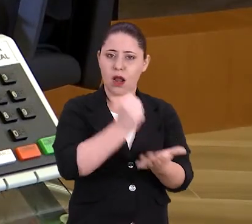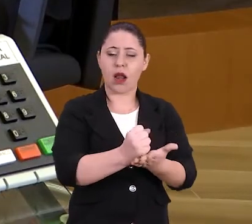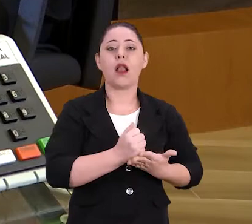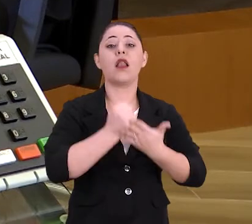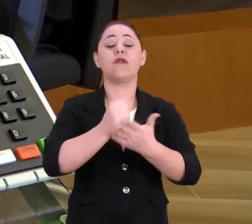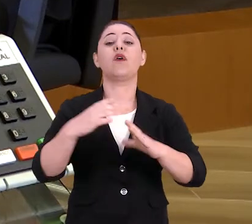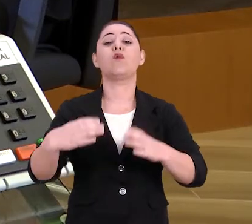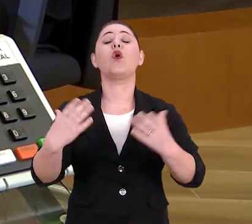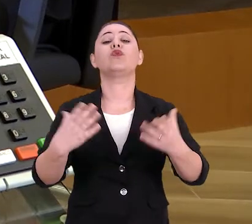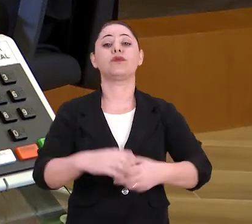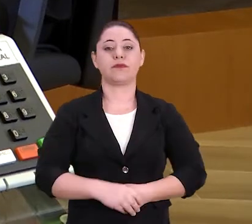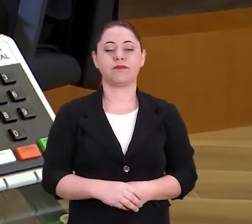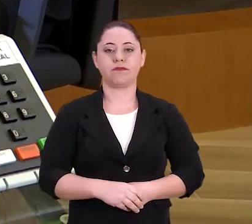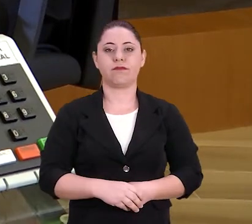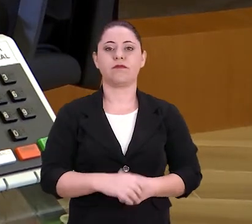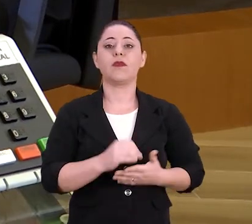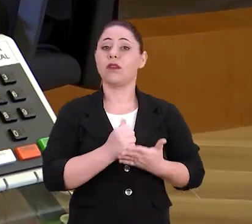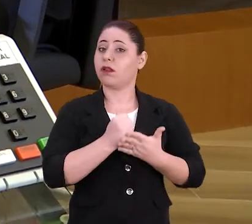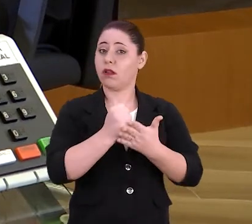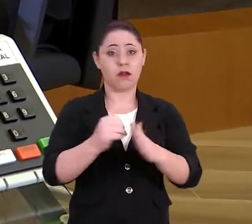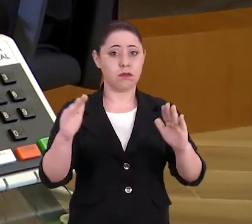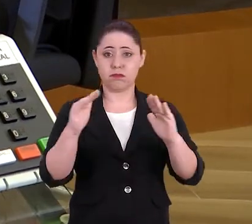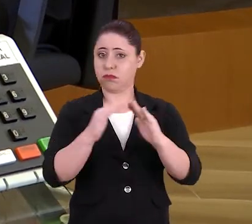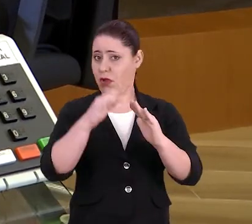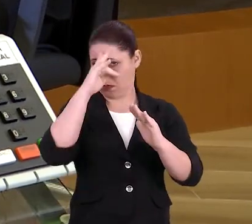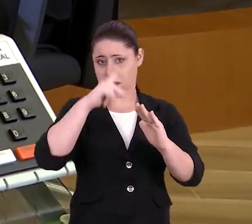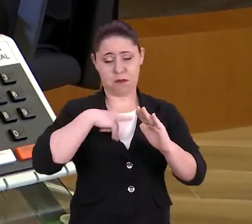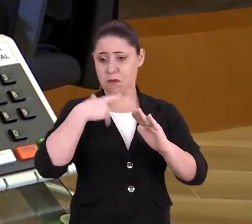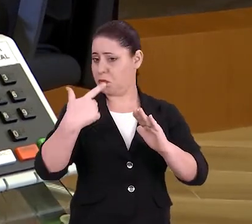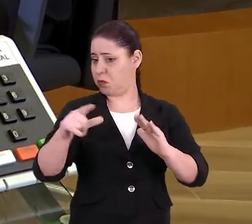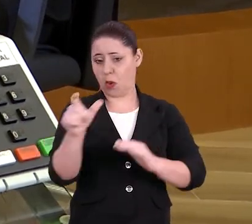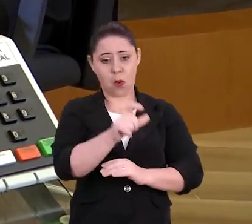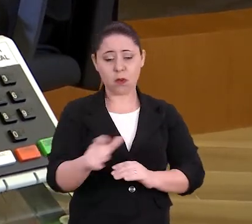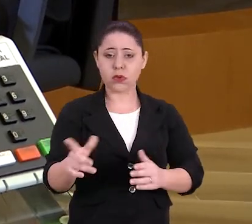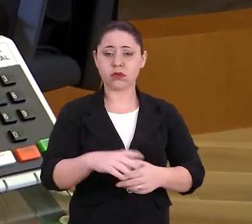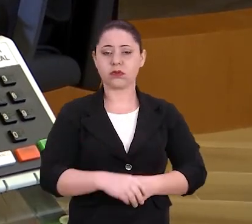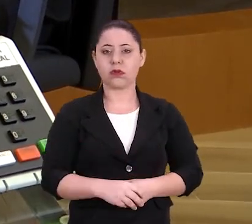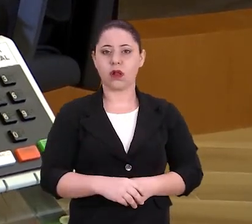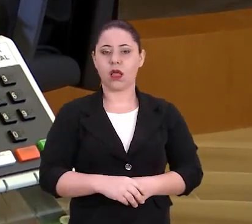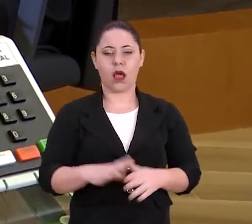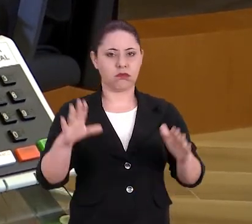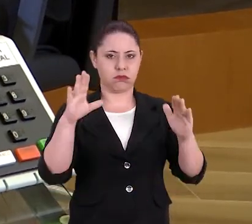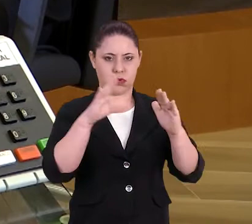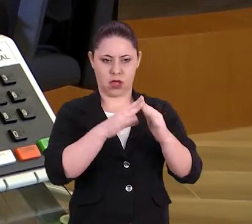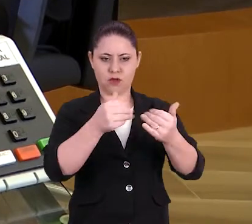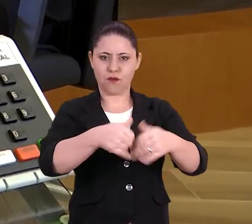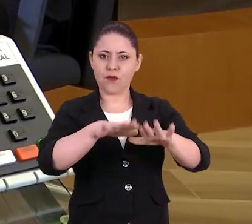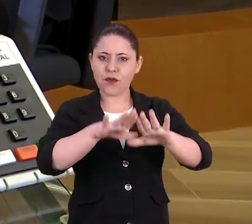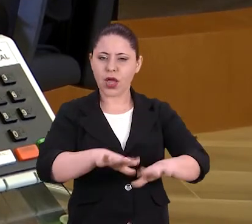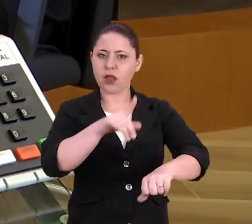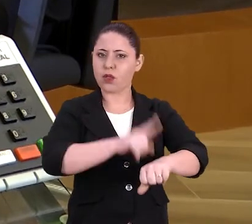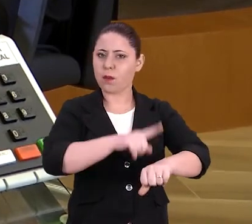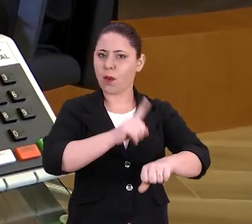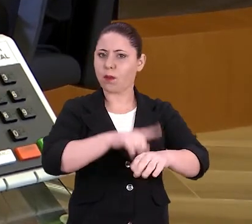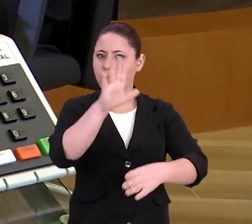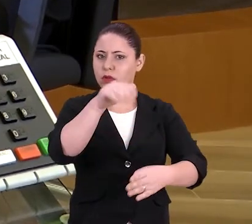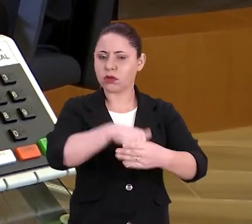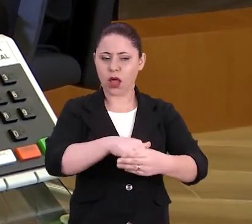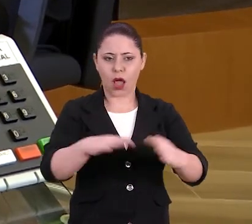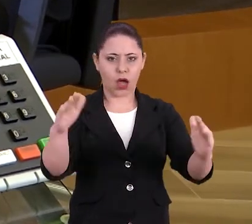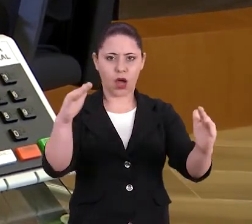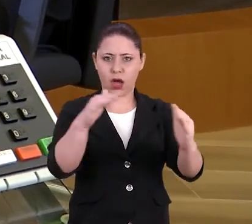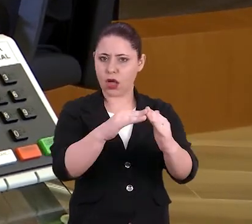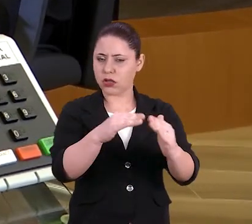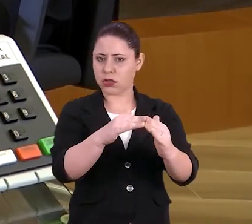eleitoral, eles levam para onde exatamente? Eles levam para a casa deles, né? Ah, sim. E lá, até o momento da eleição, fica na